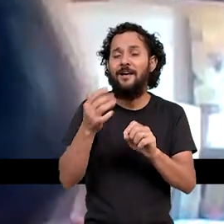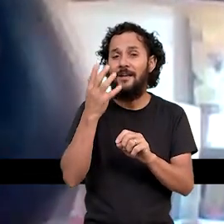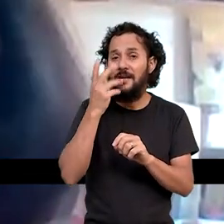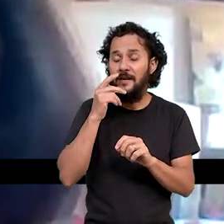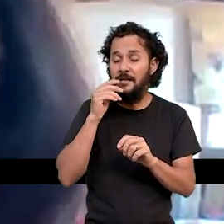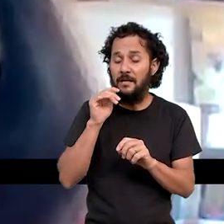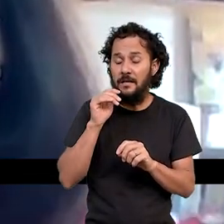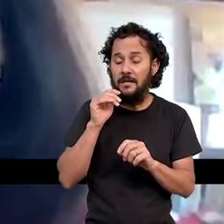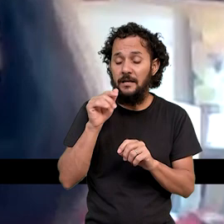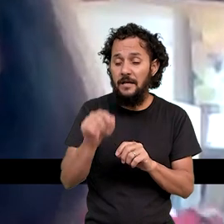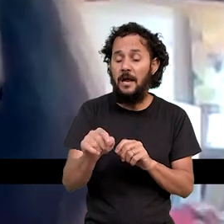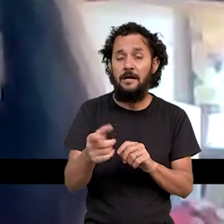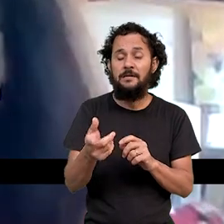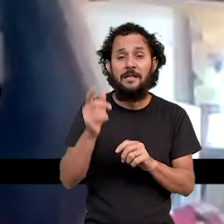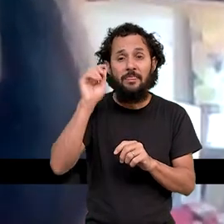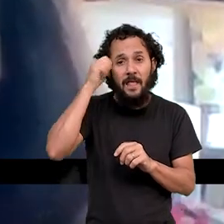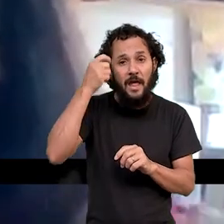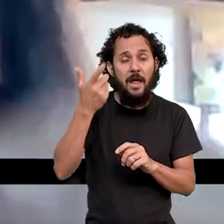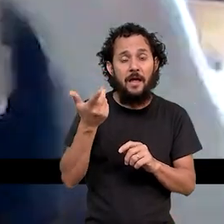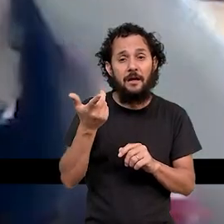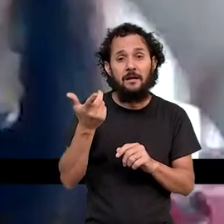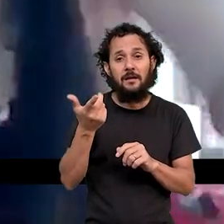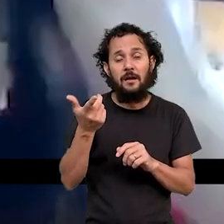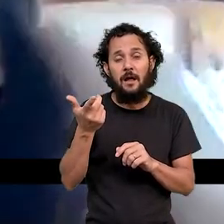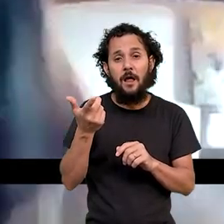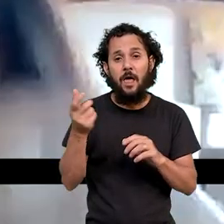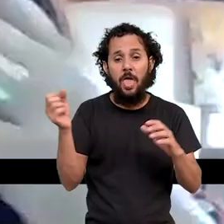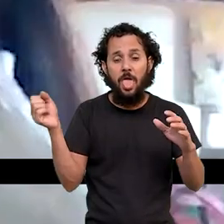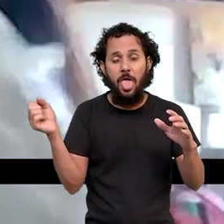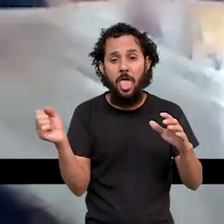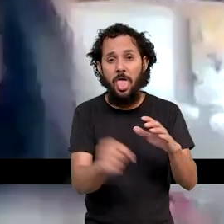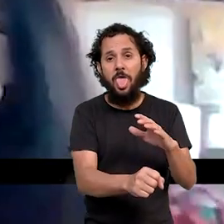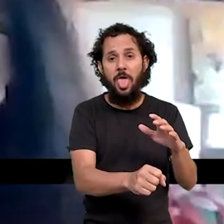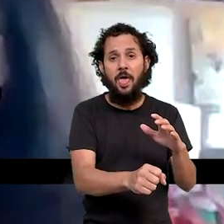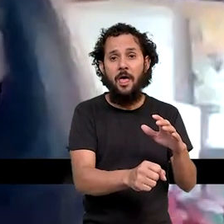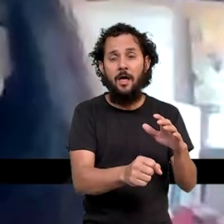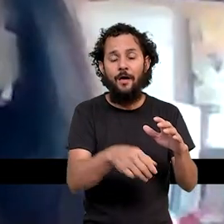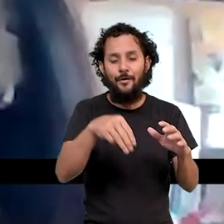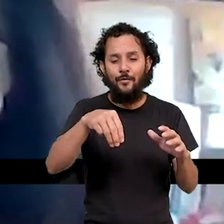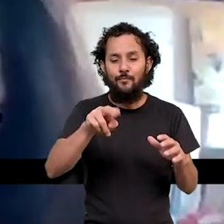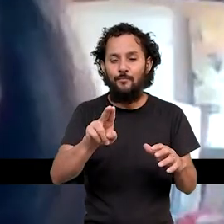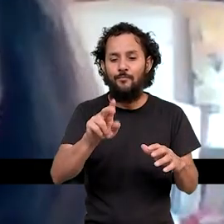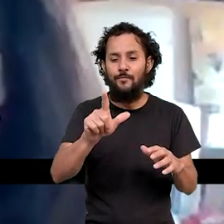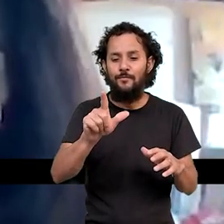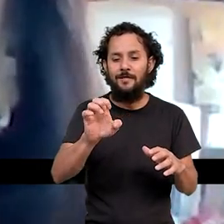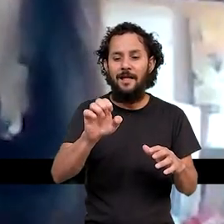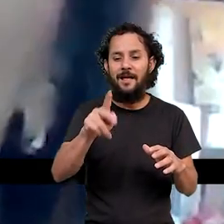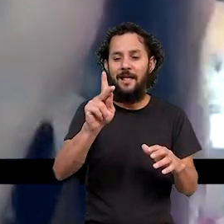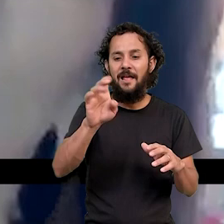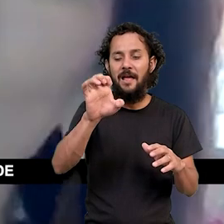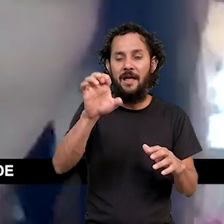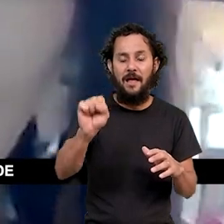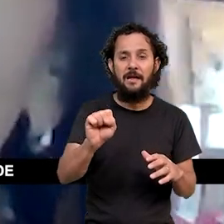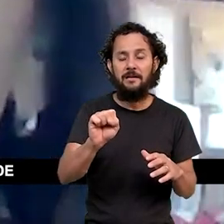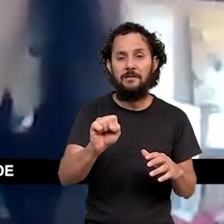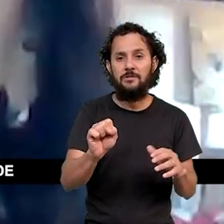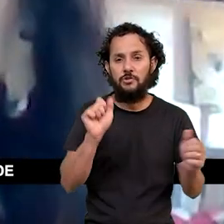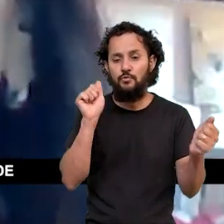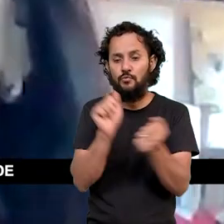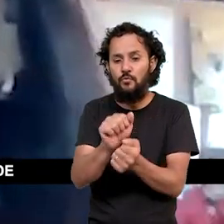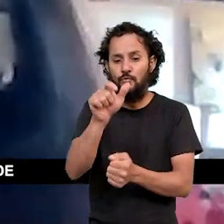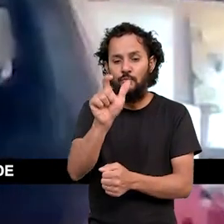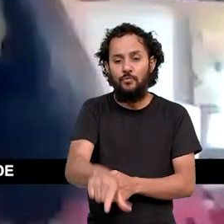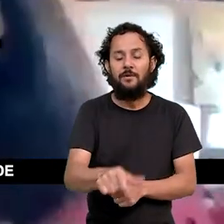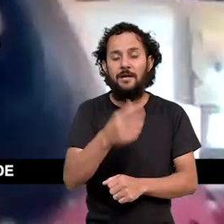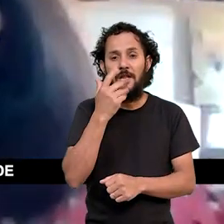crianças... negras eram colocadas na condição de moleques companheiros das outras